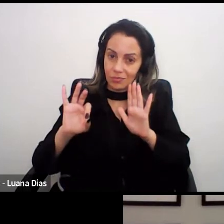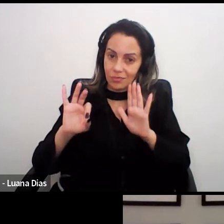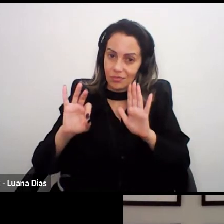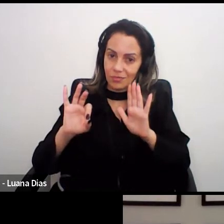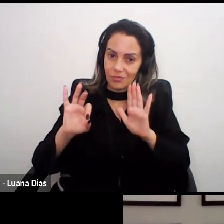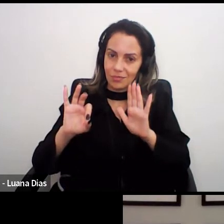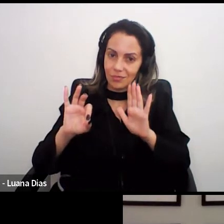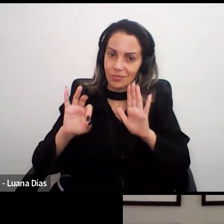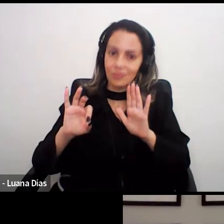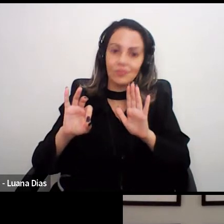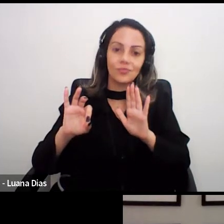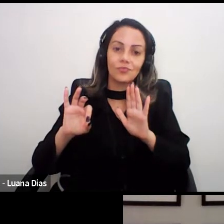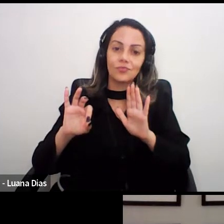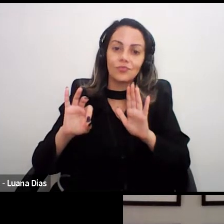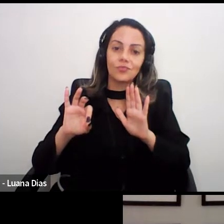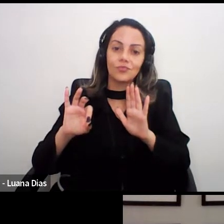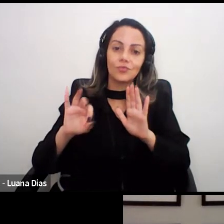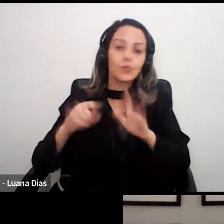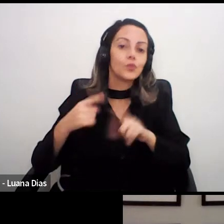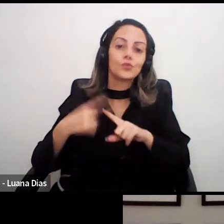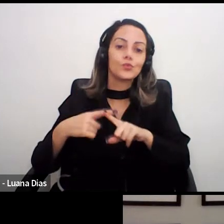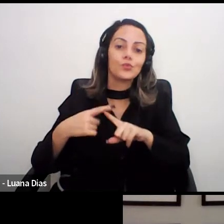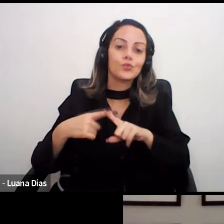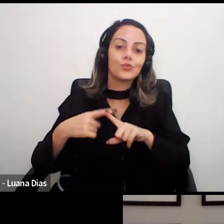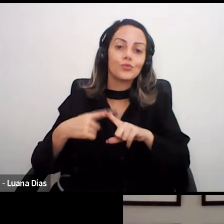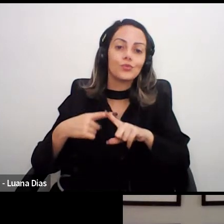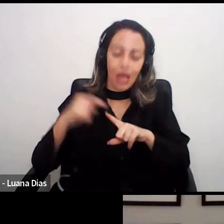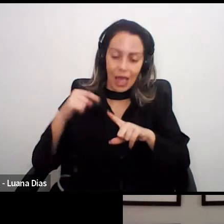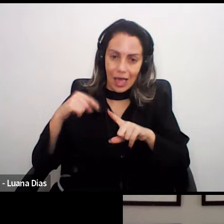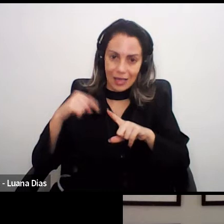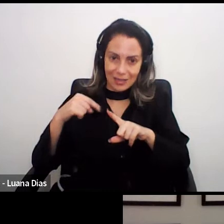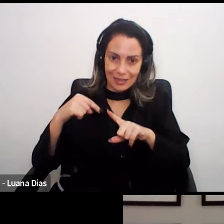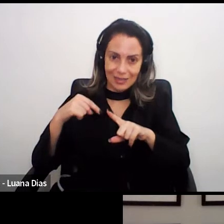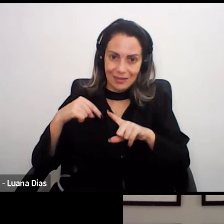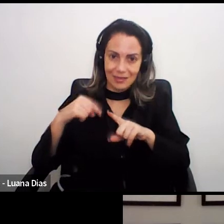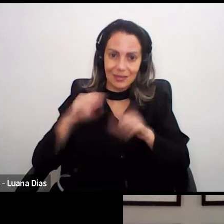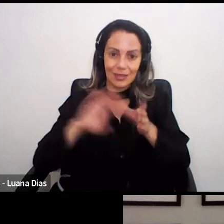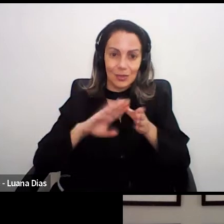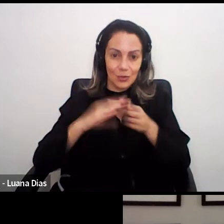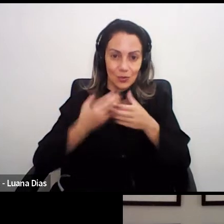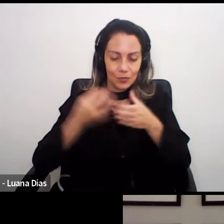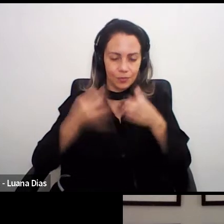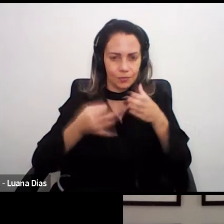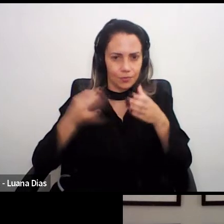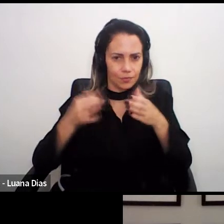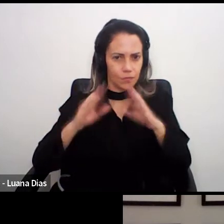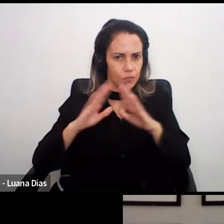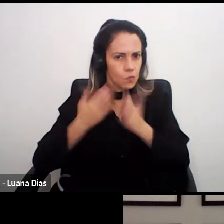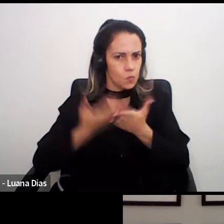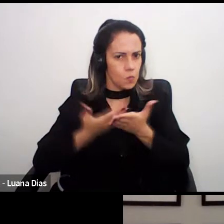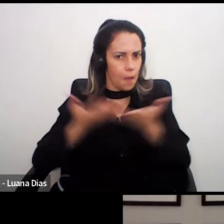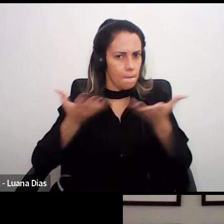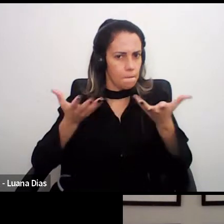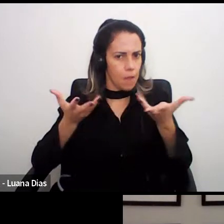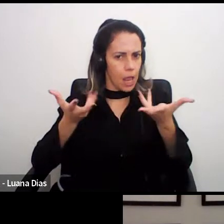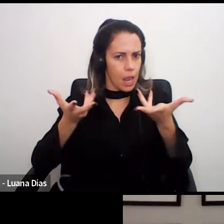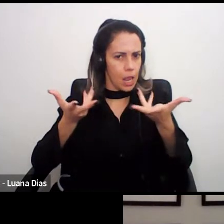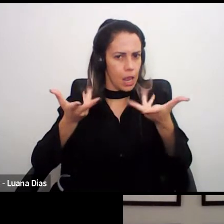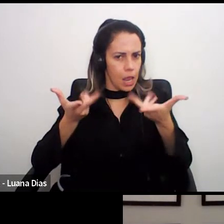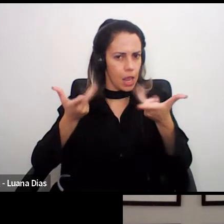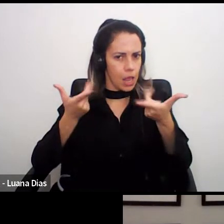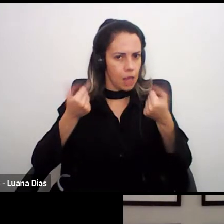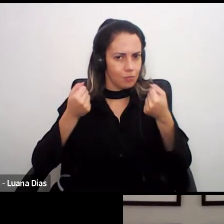extremamente oportuno, porque aqui na Escola da Magistratura, que é uma escola de excelência, e através do